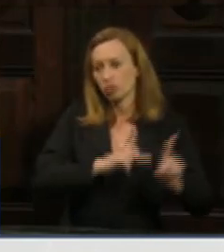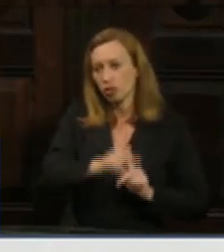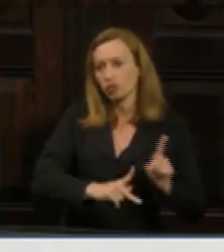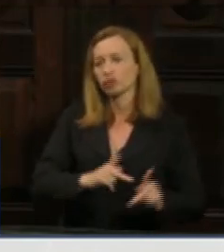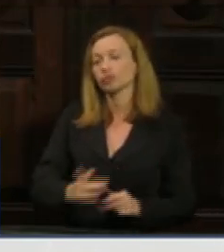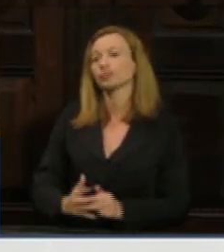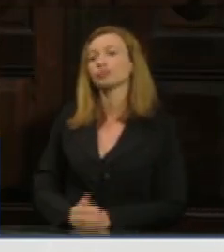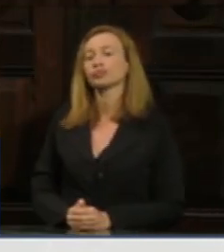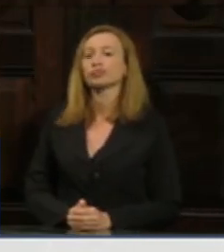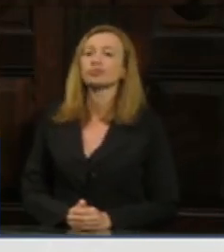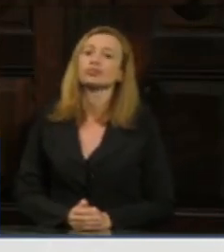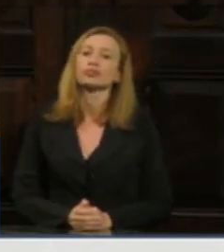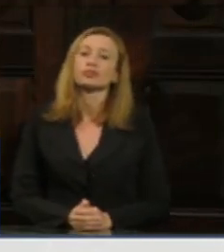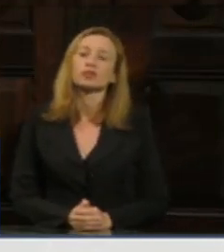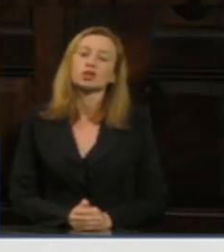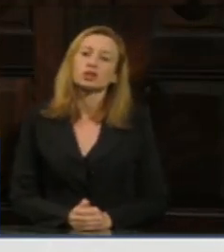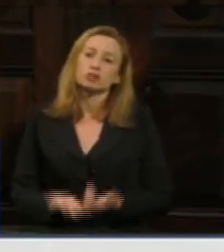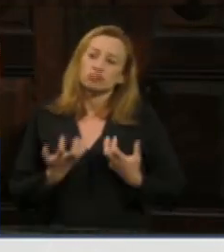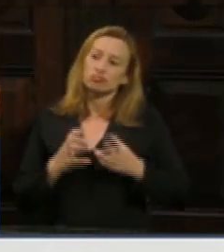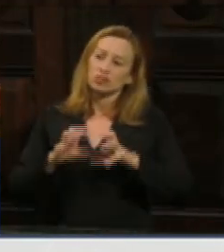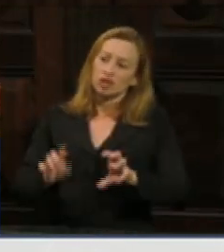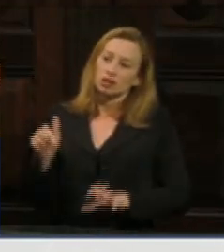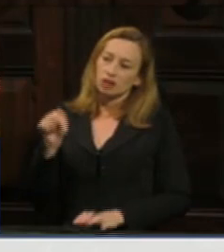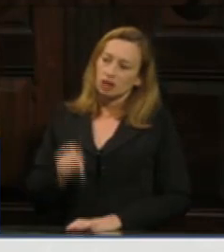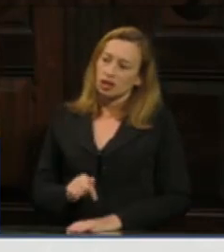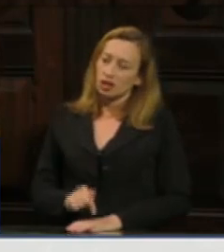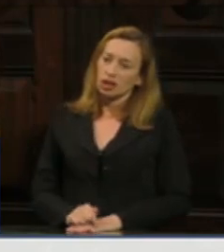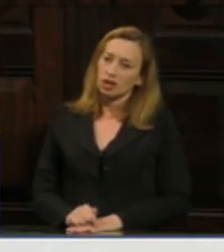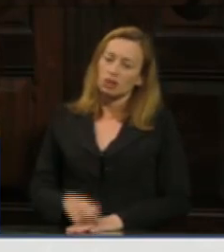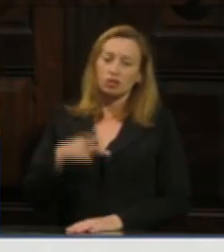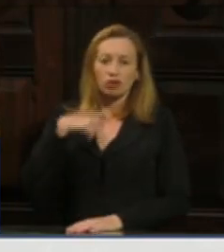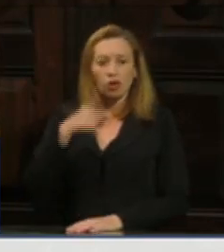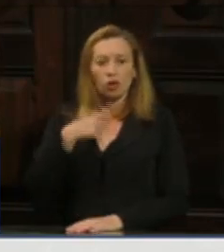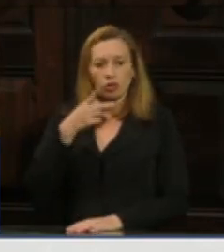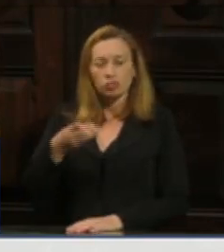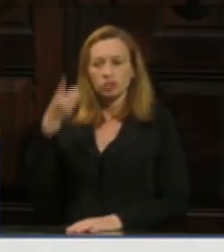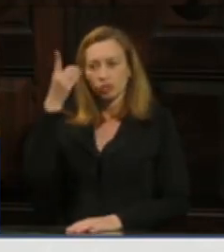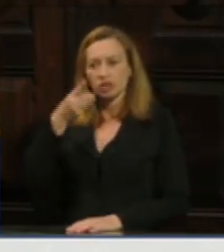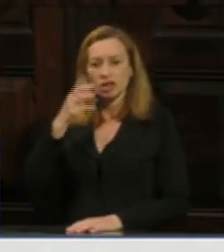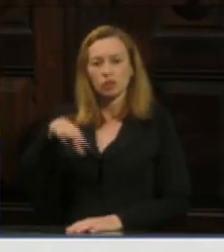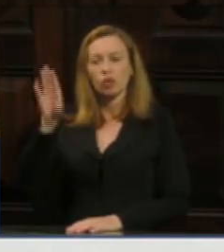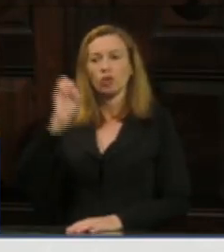preocupado com essa desconstrução que vem sendo feita da política.